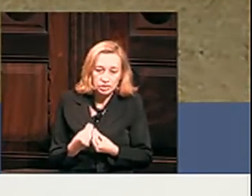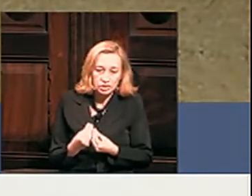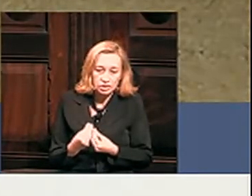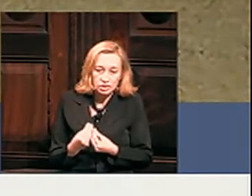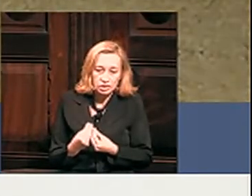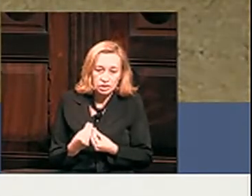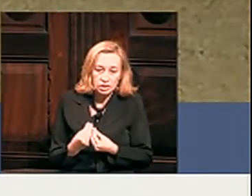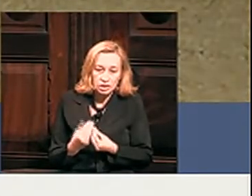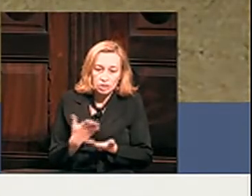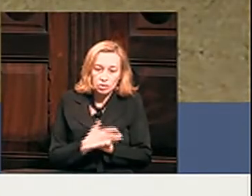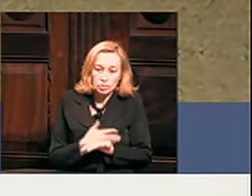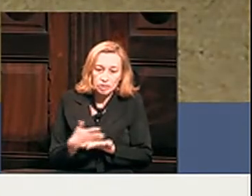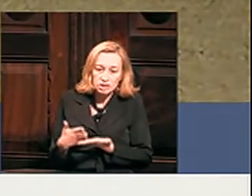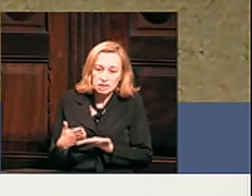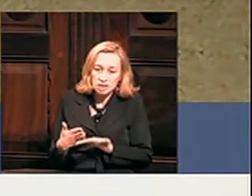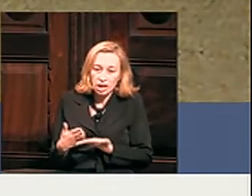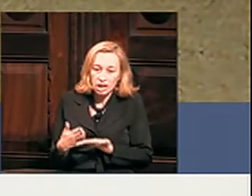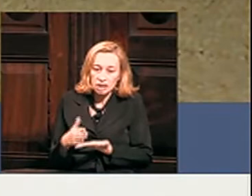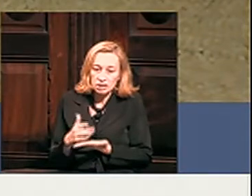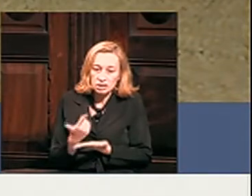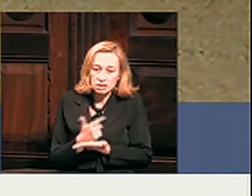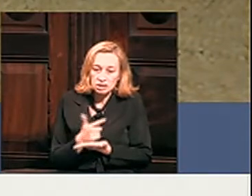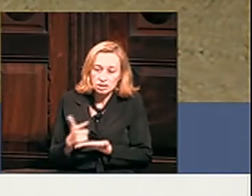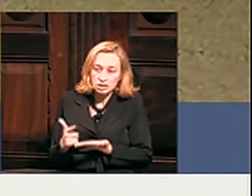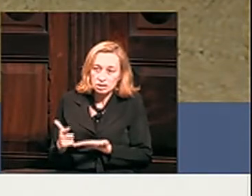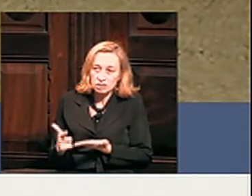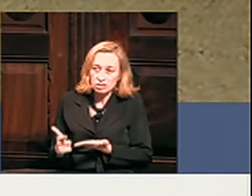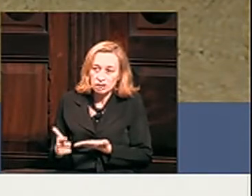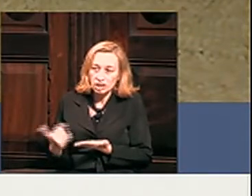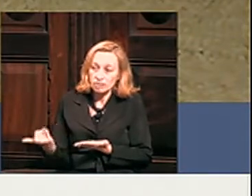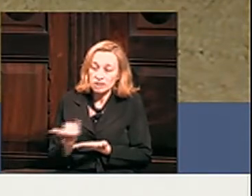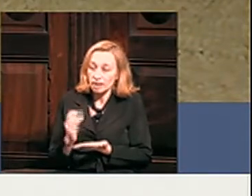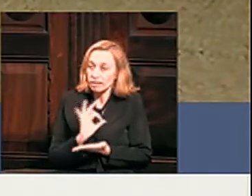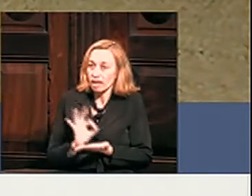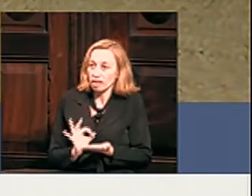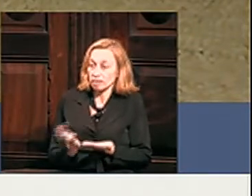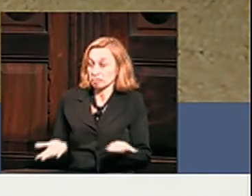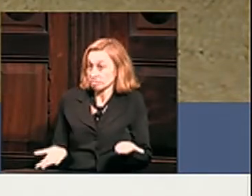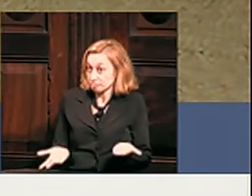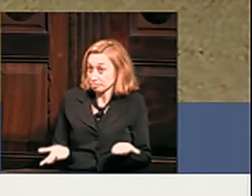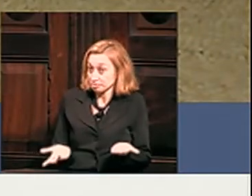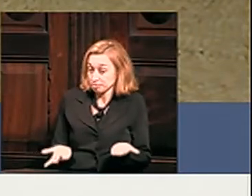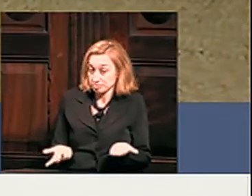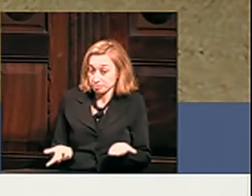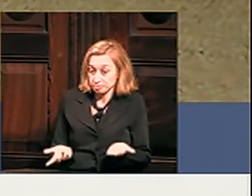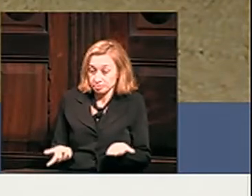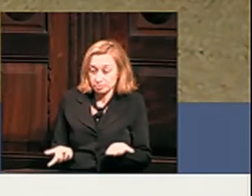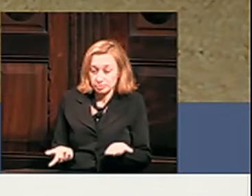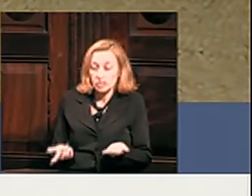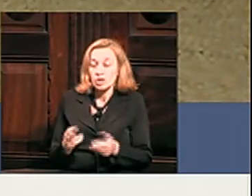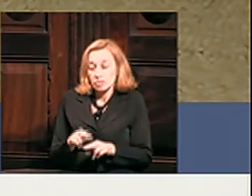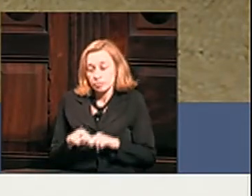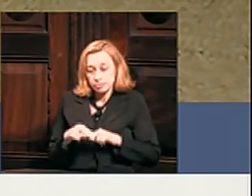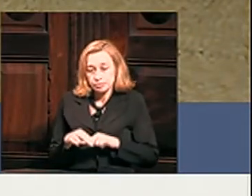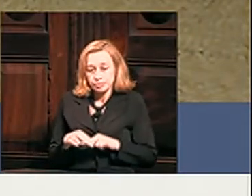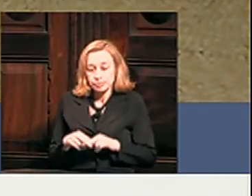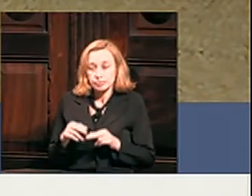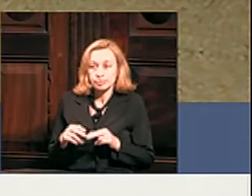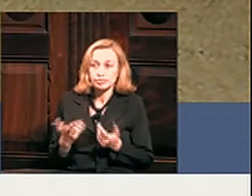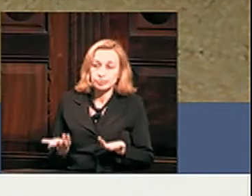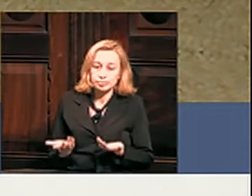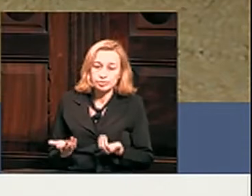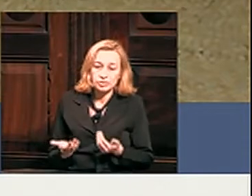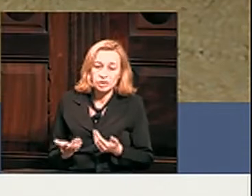havia conversado informalmente com esta troika, com esse triunvirato que administra as finanças do Estado. Por isso, de qualquer